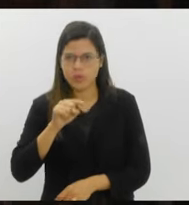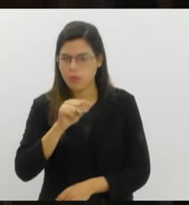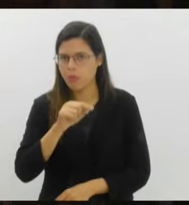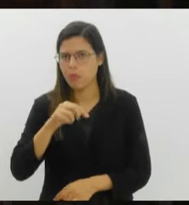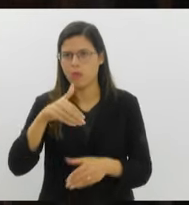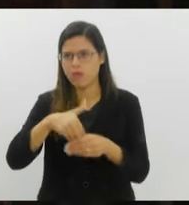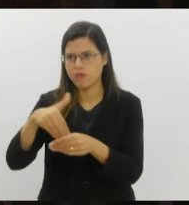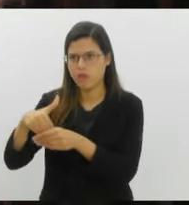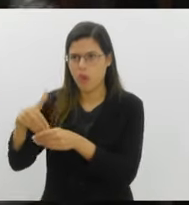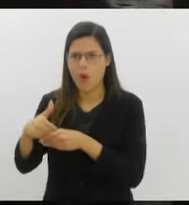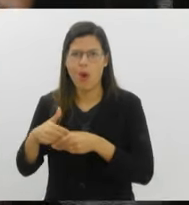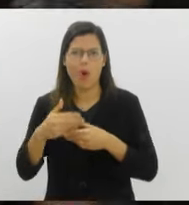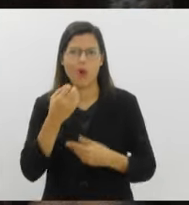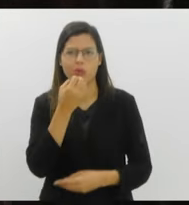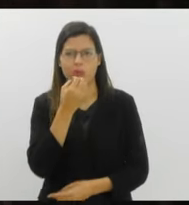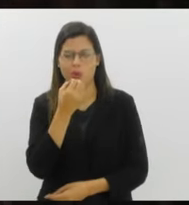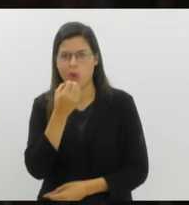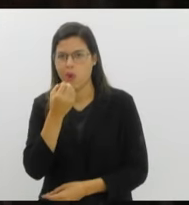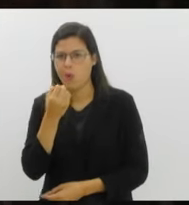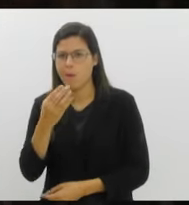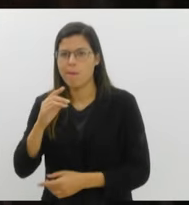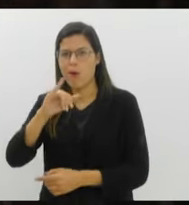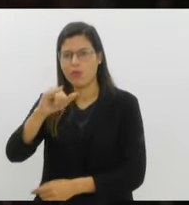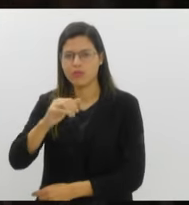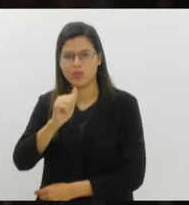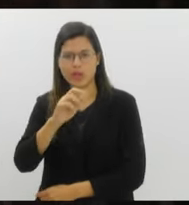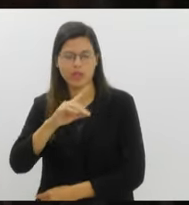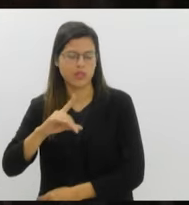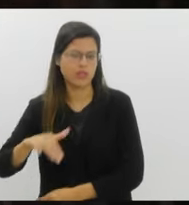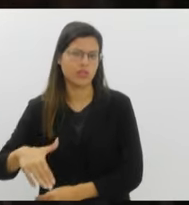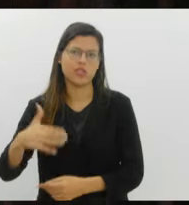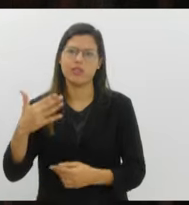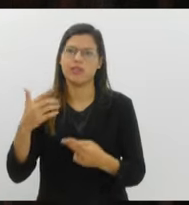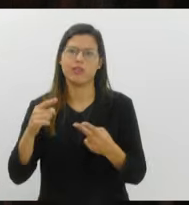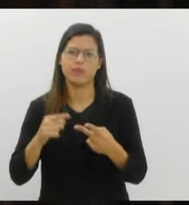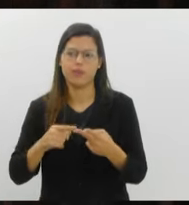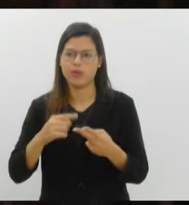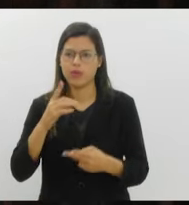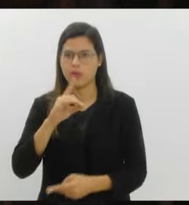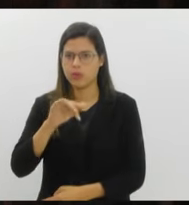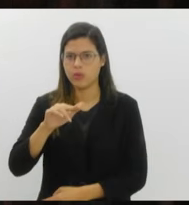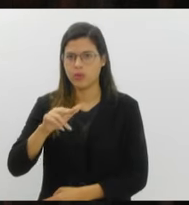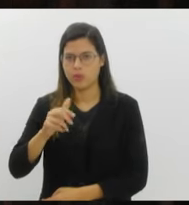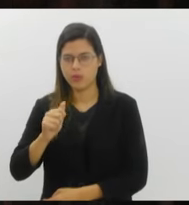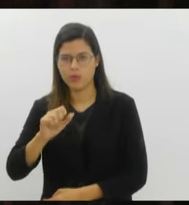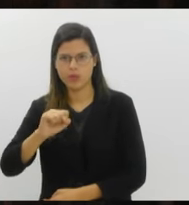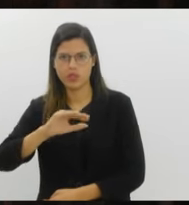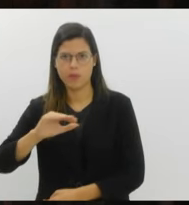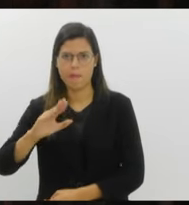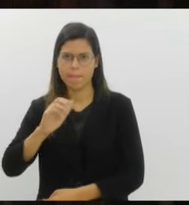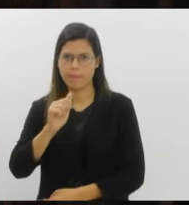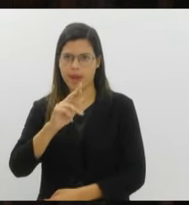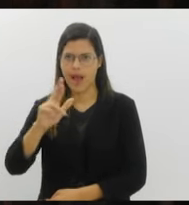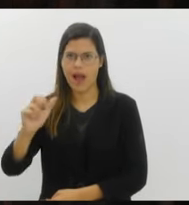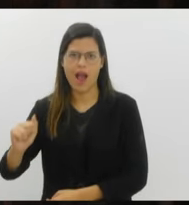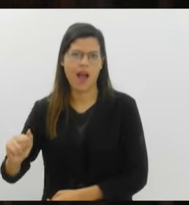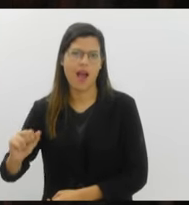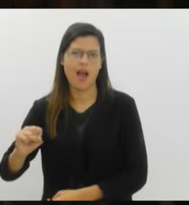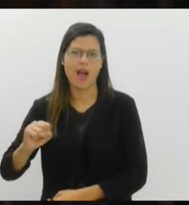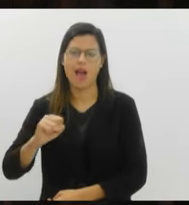Jardim, 1.700, Duas Barras, 1.090, São Sebastião do Alto, 1.300, arredondando,